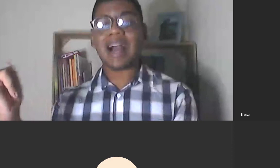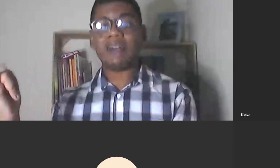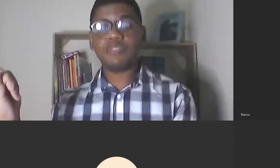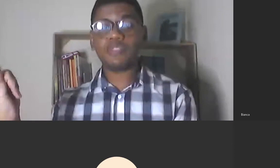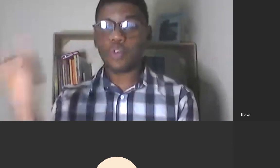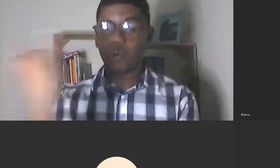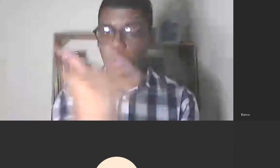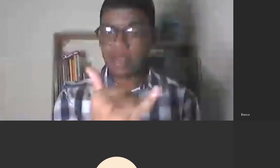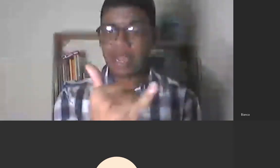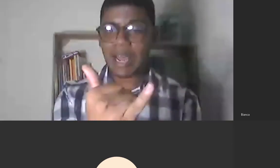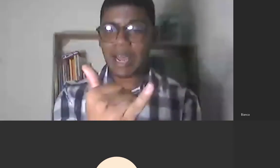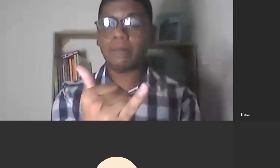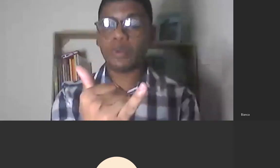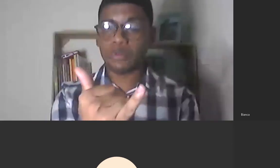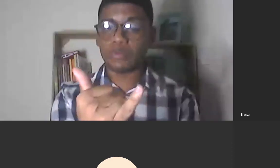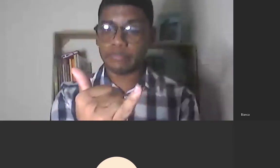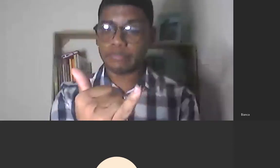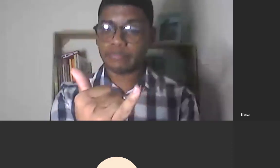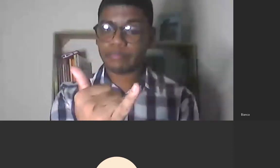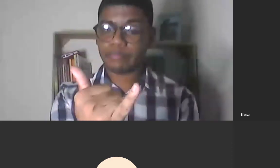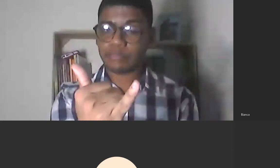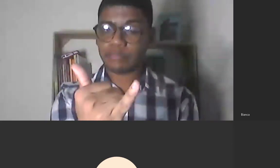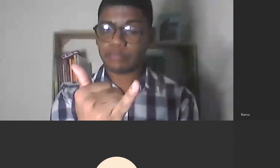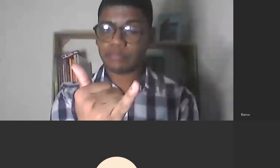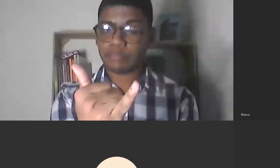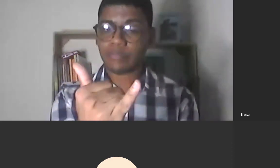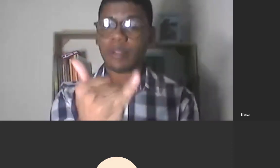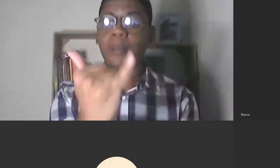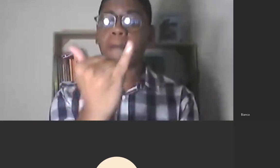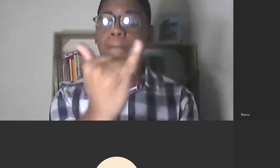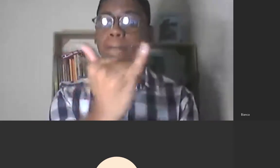Pablo avisou a Bruno.